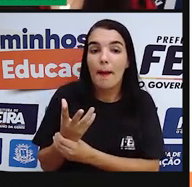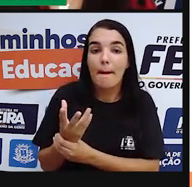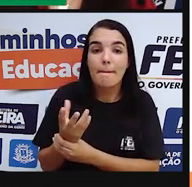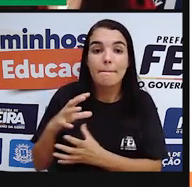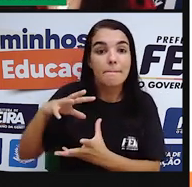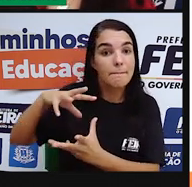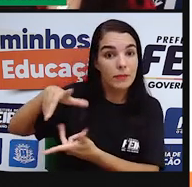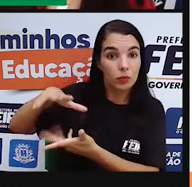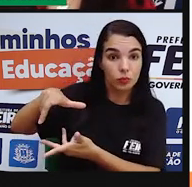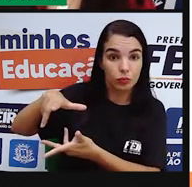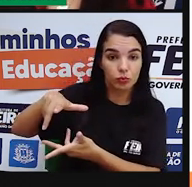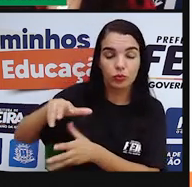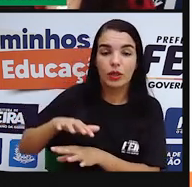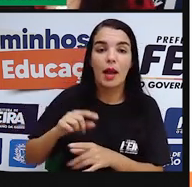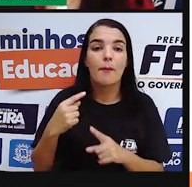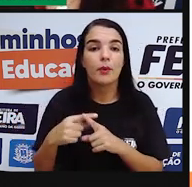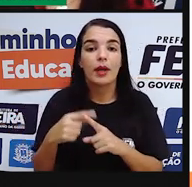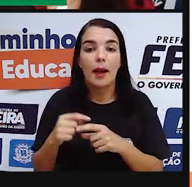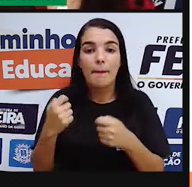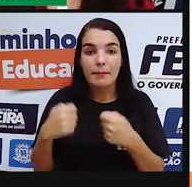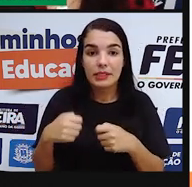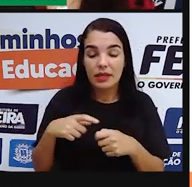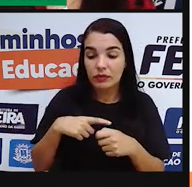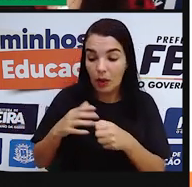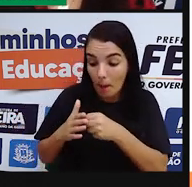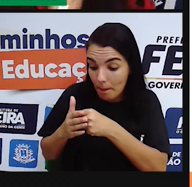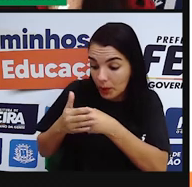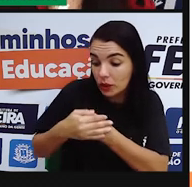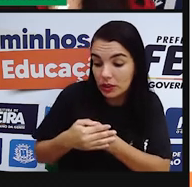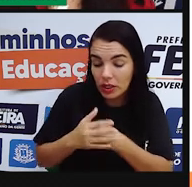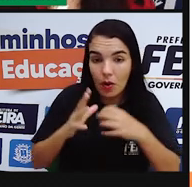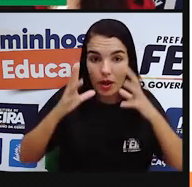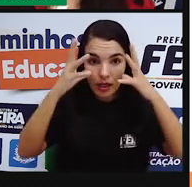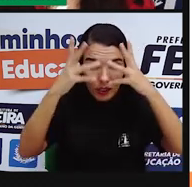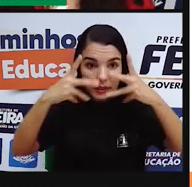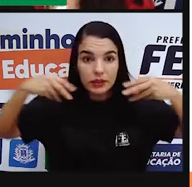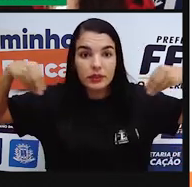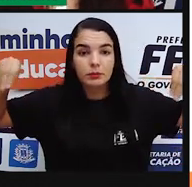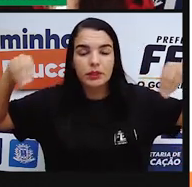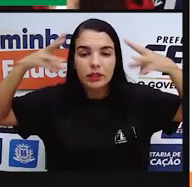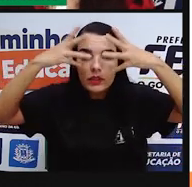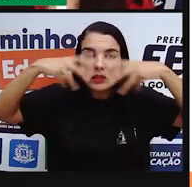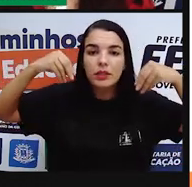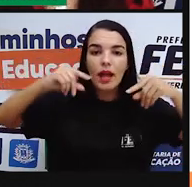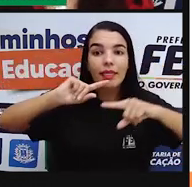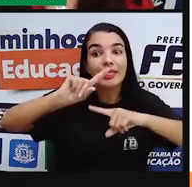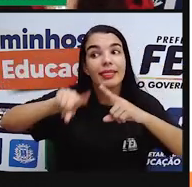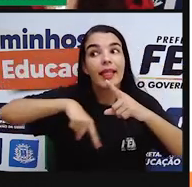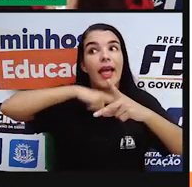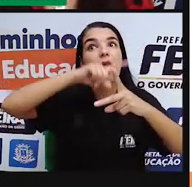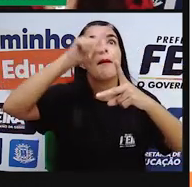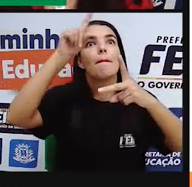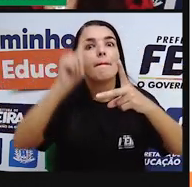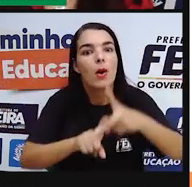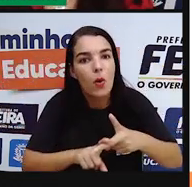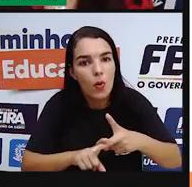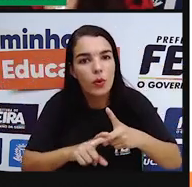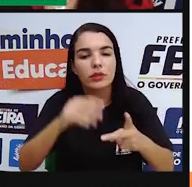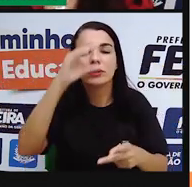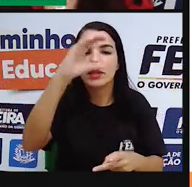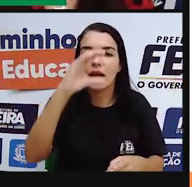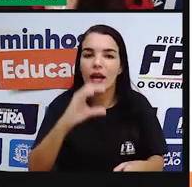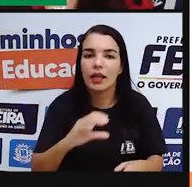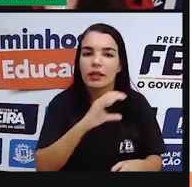né, a proteção contra os espíritos. Depois, né, posteriormente, a Igreja